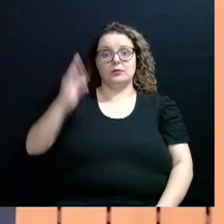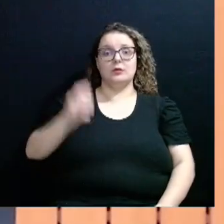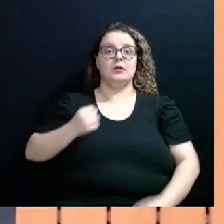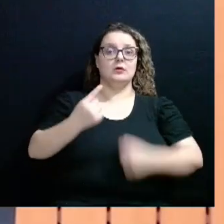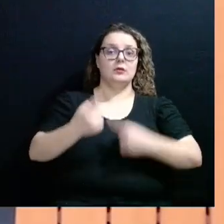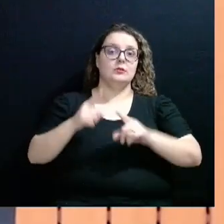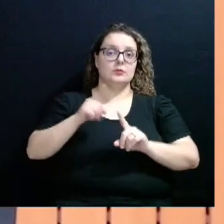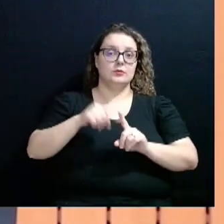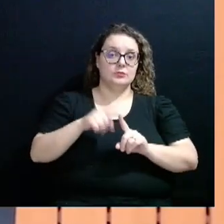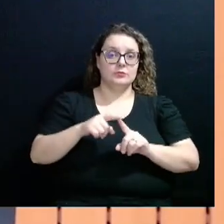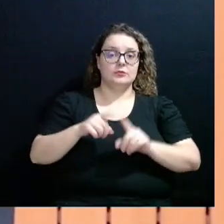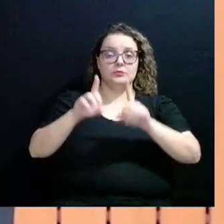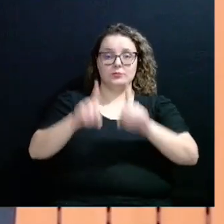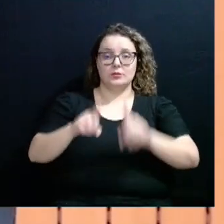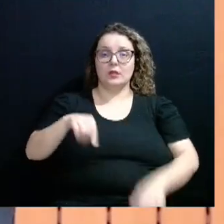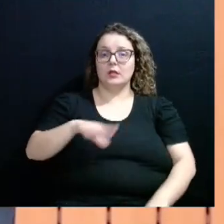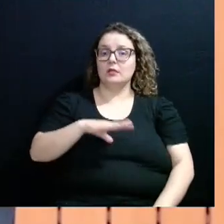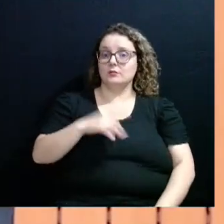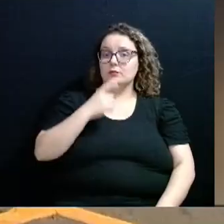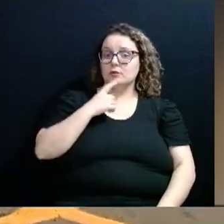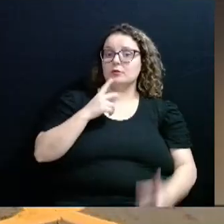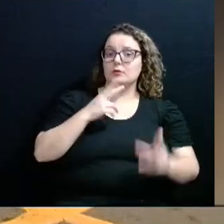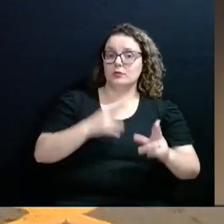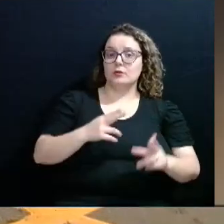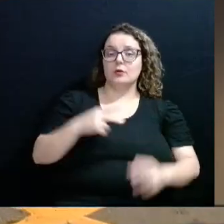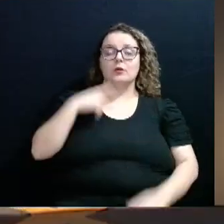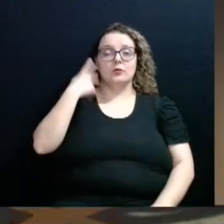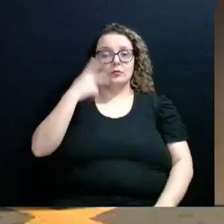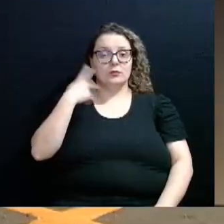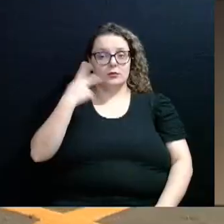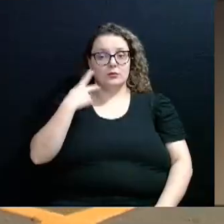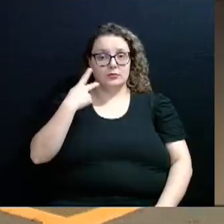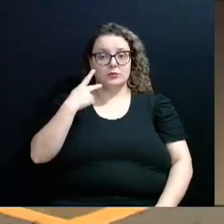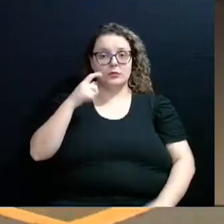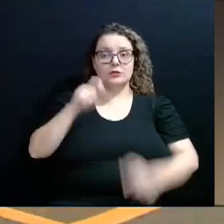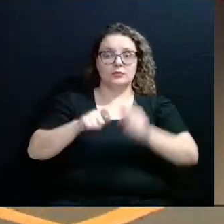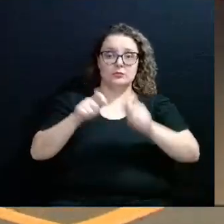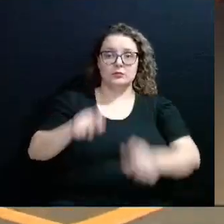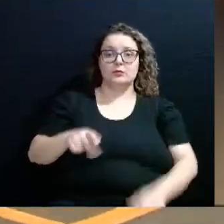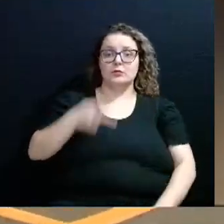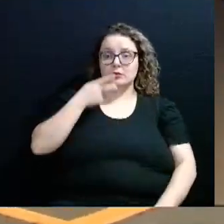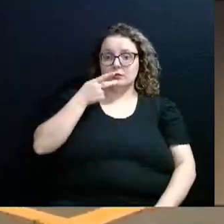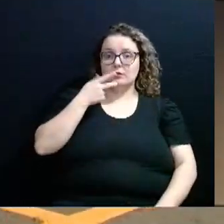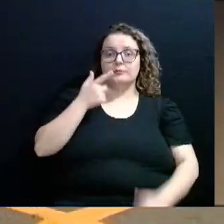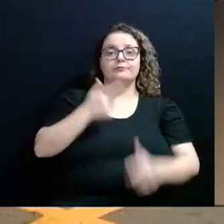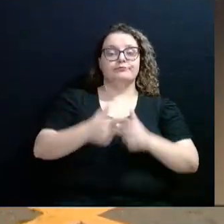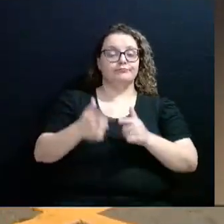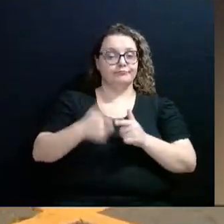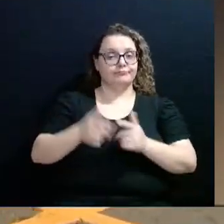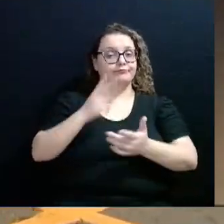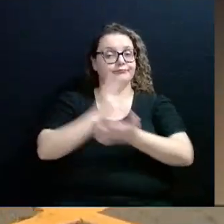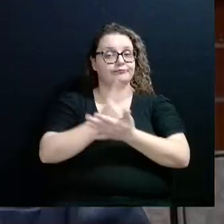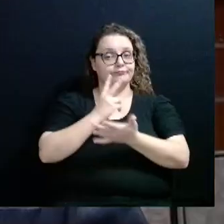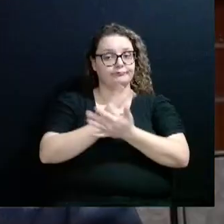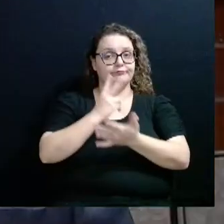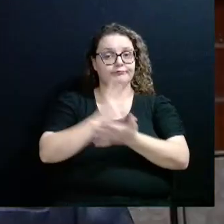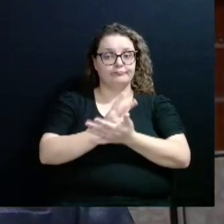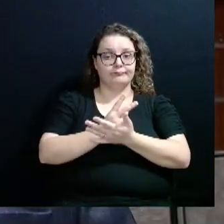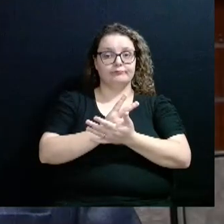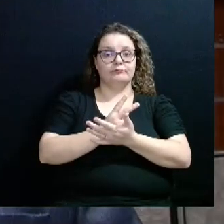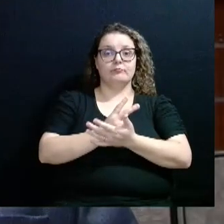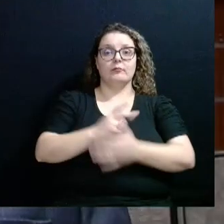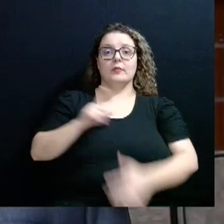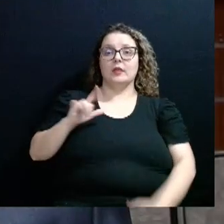Em Campinas, de acordo com o vereador, usuários relatam problemas constantes em linhas de ônibus. A